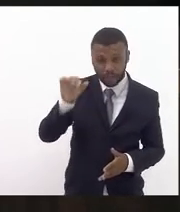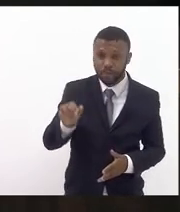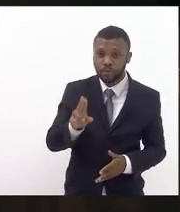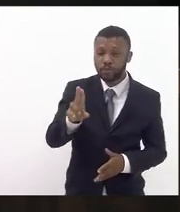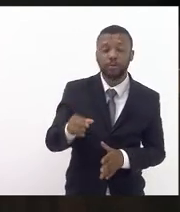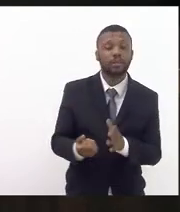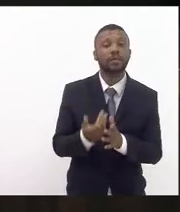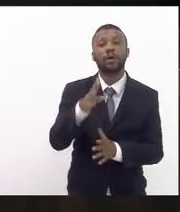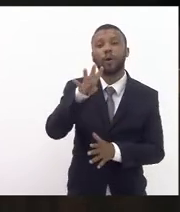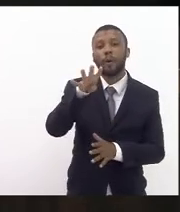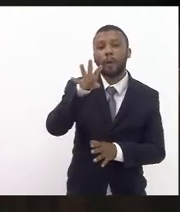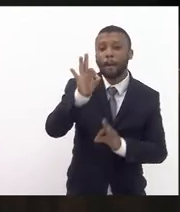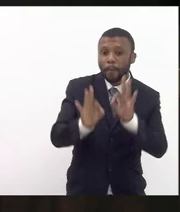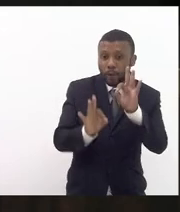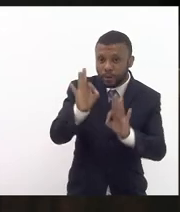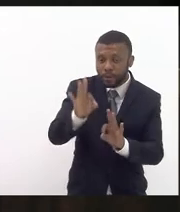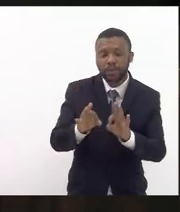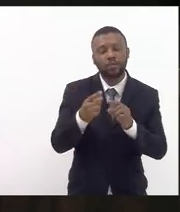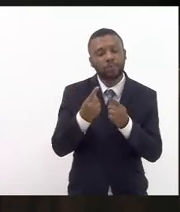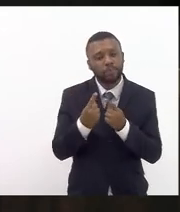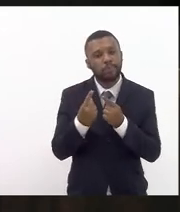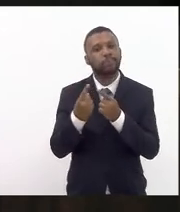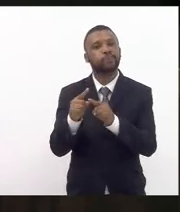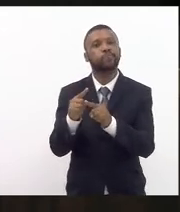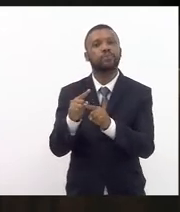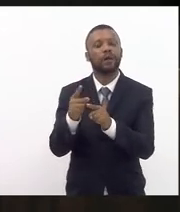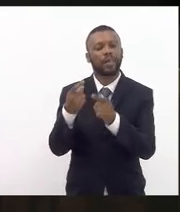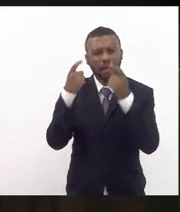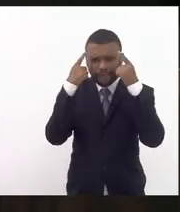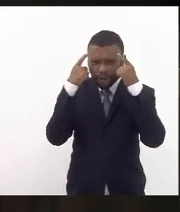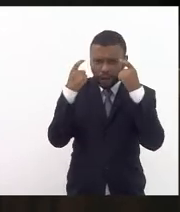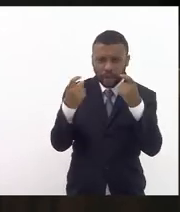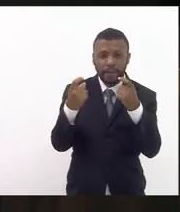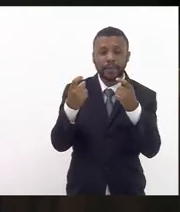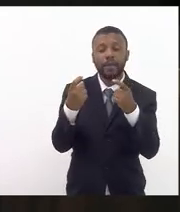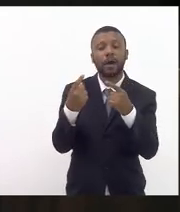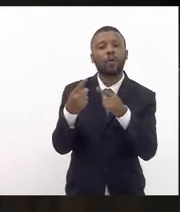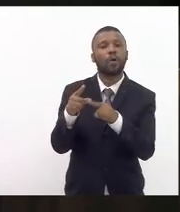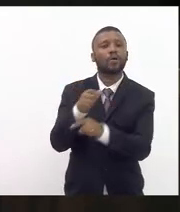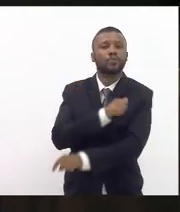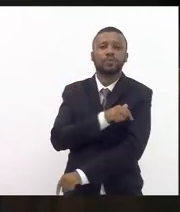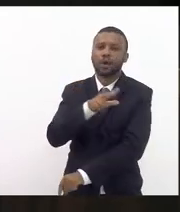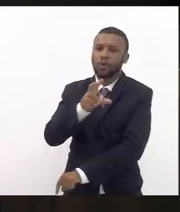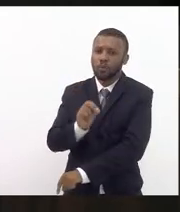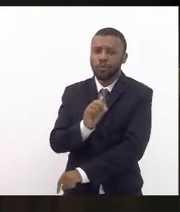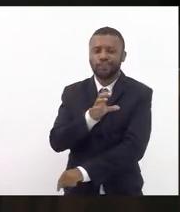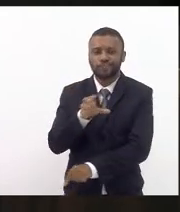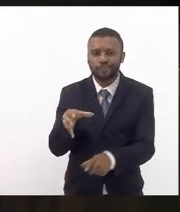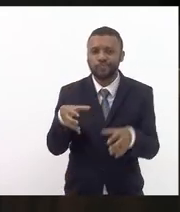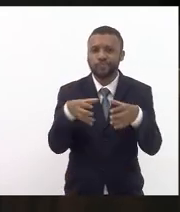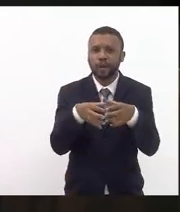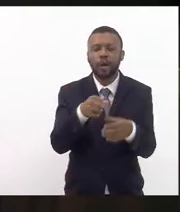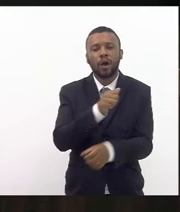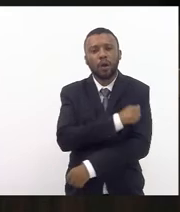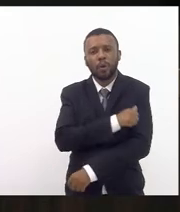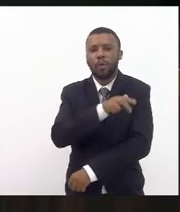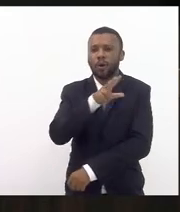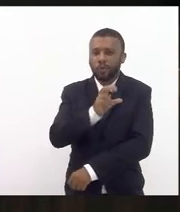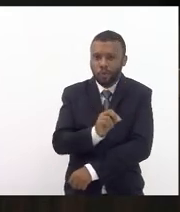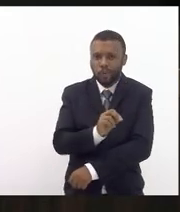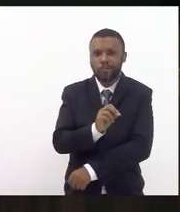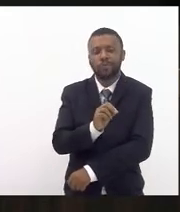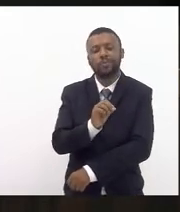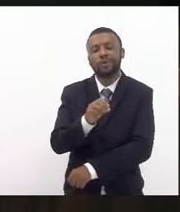programa de formação para enfrentamento da violência contra os estudantes, voltando os docentes e o corpo funcional para identificação e encaminhamento